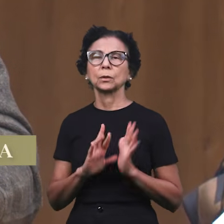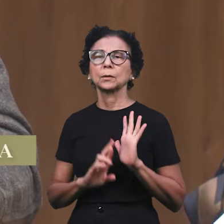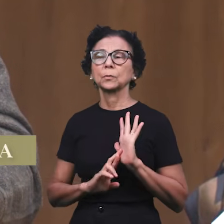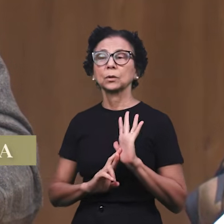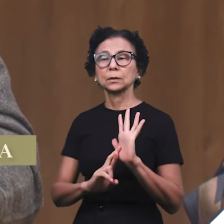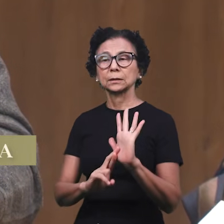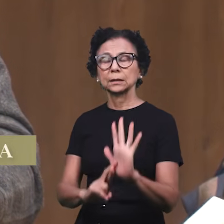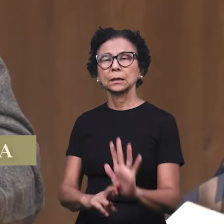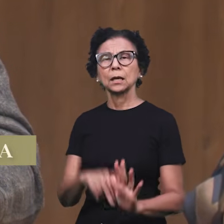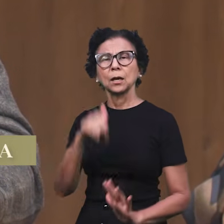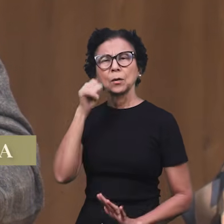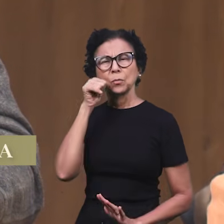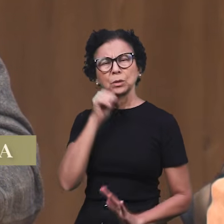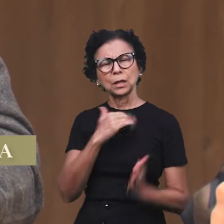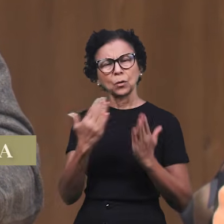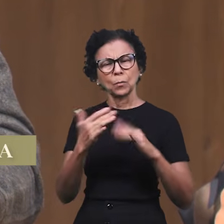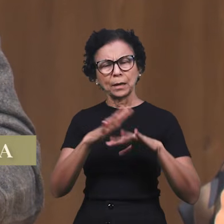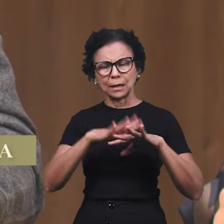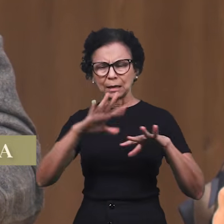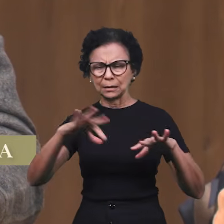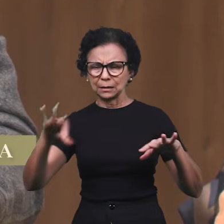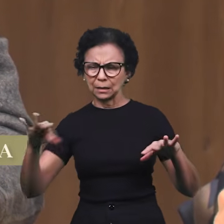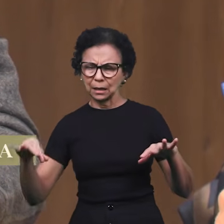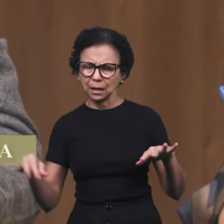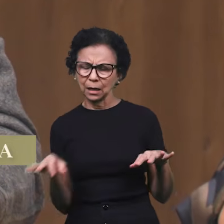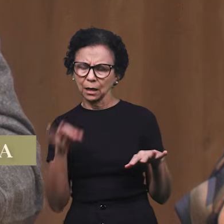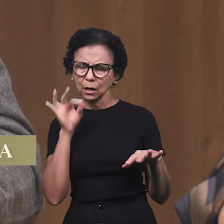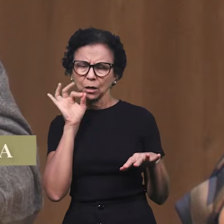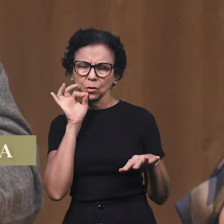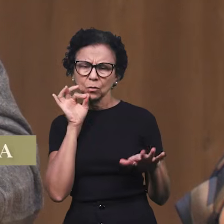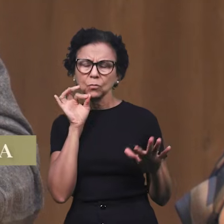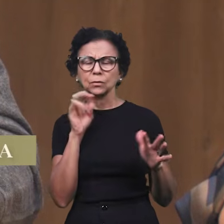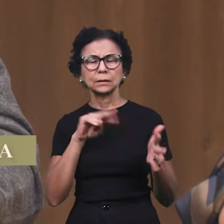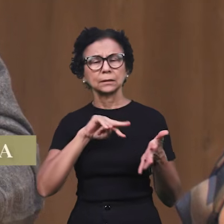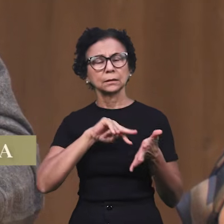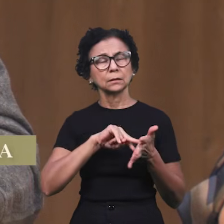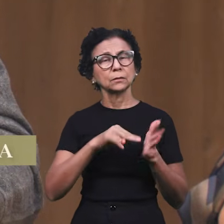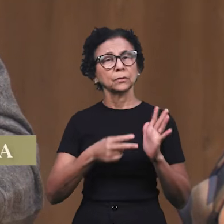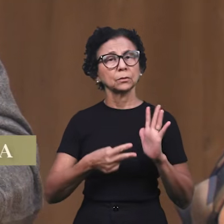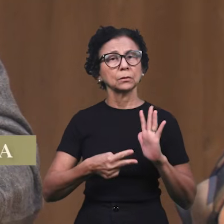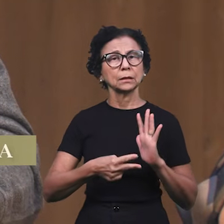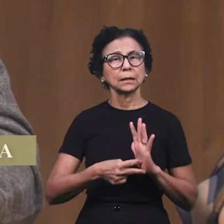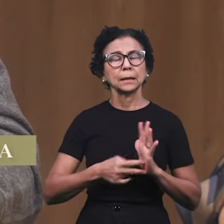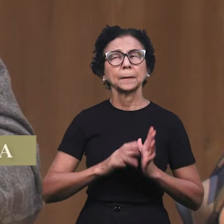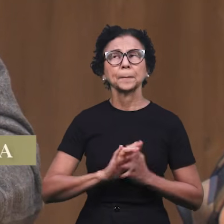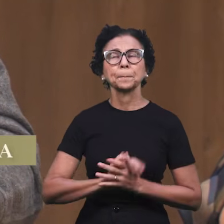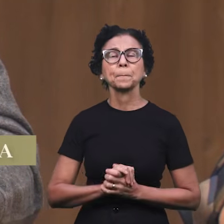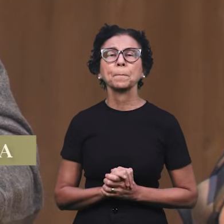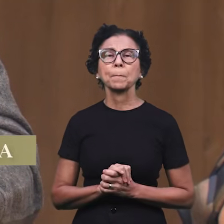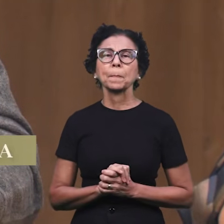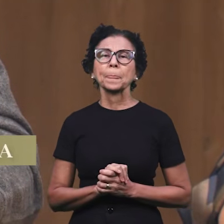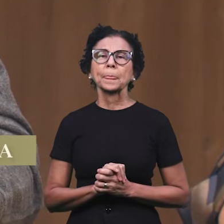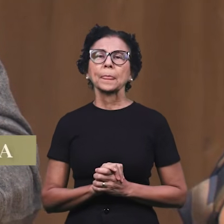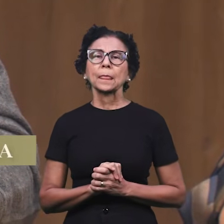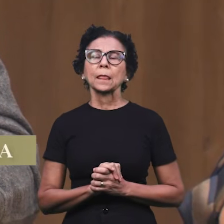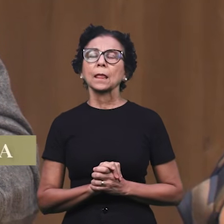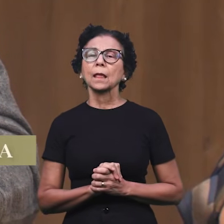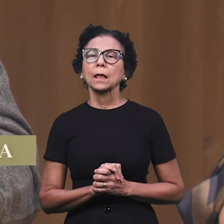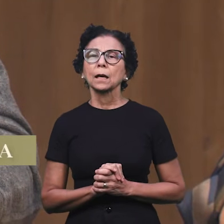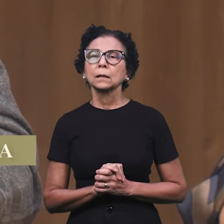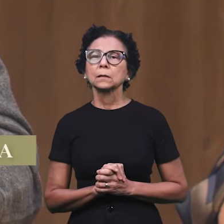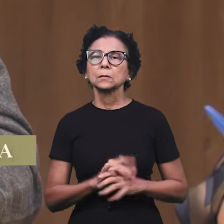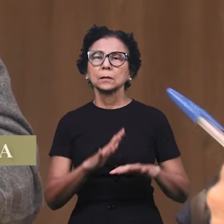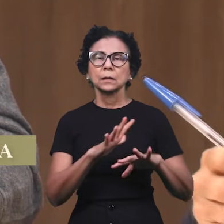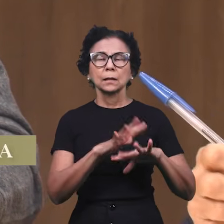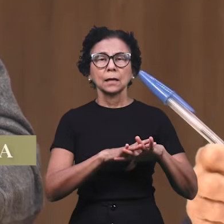de estrutura profunda. E quando nós vamos pesquisar sobre a videira, a gente estuda